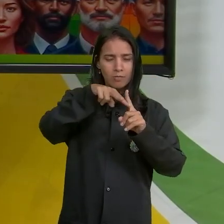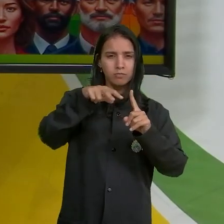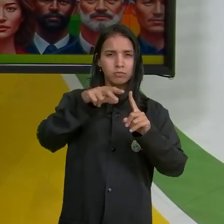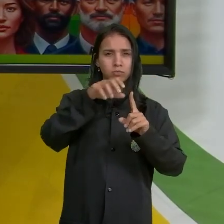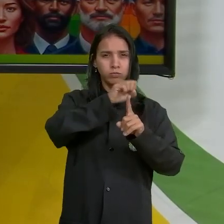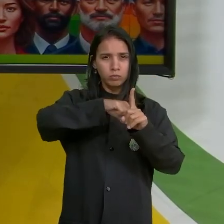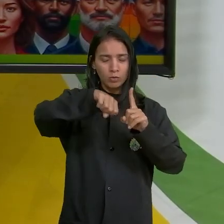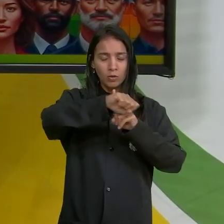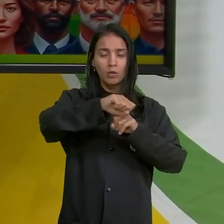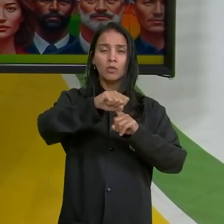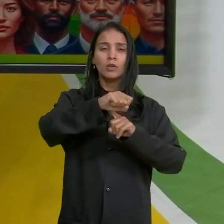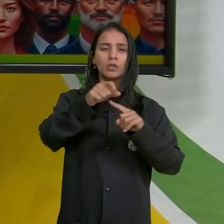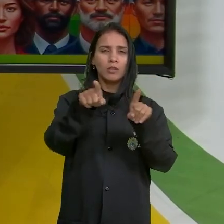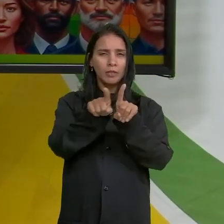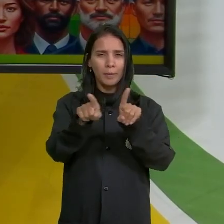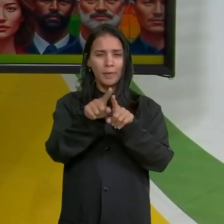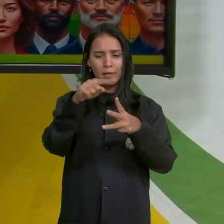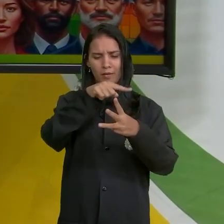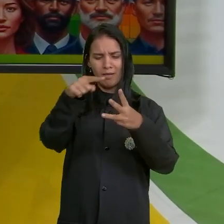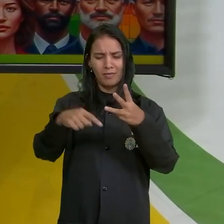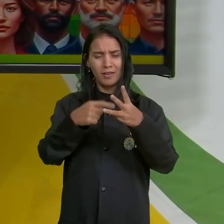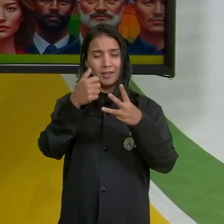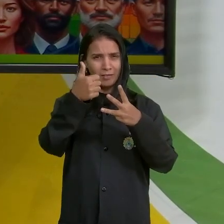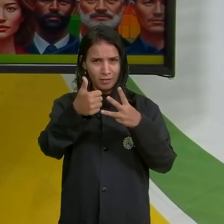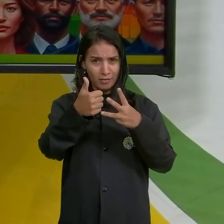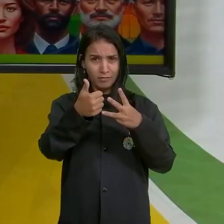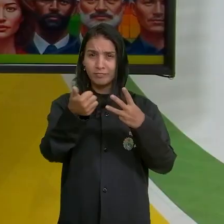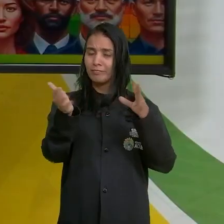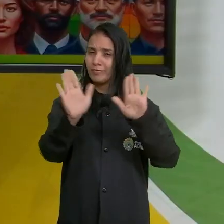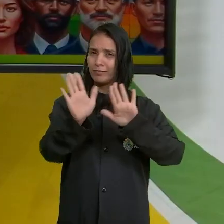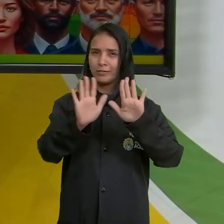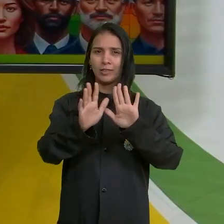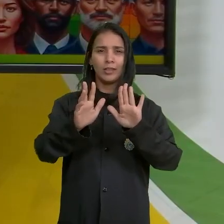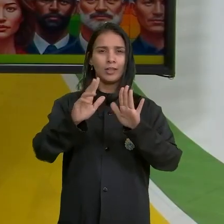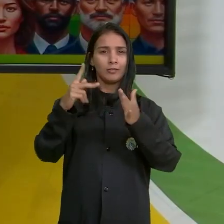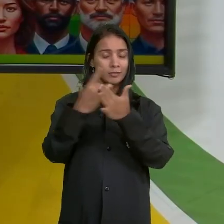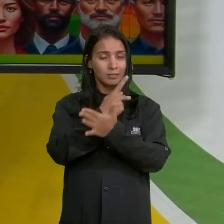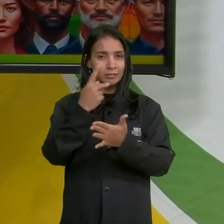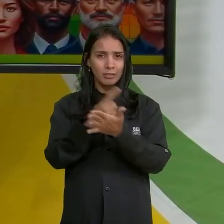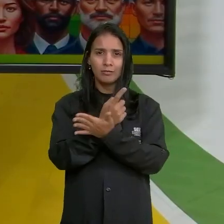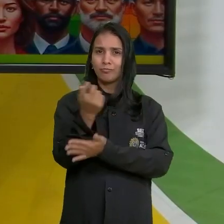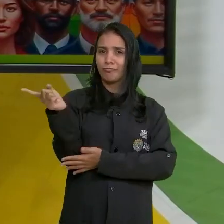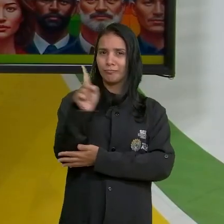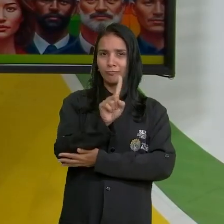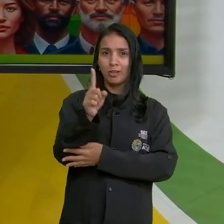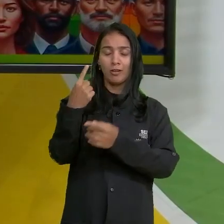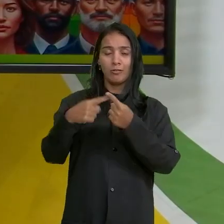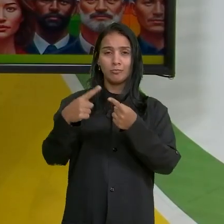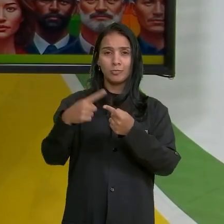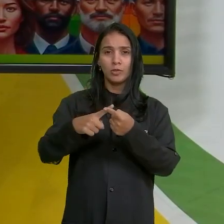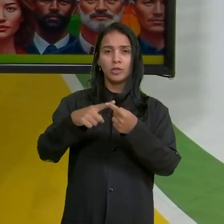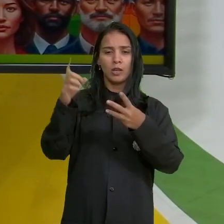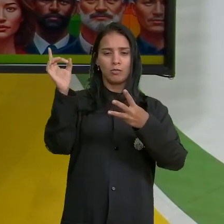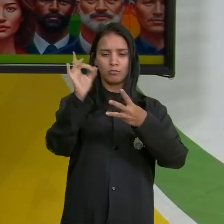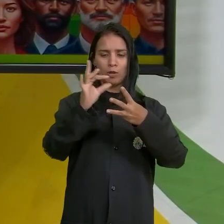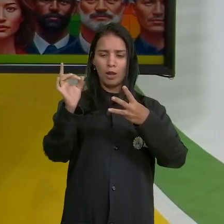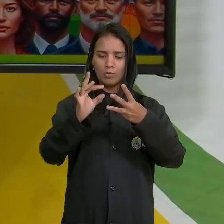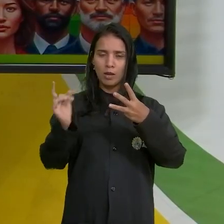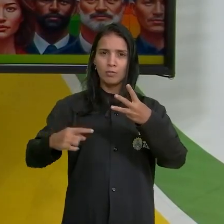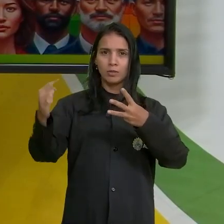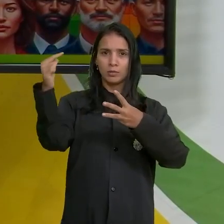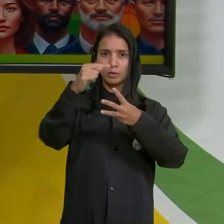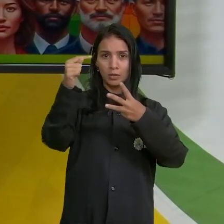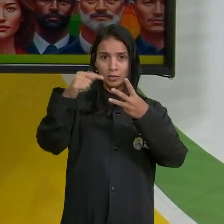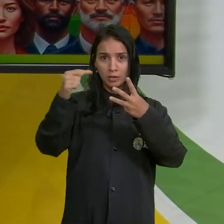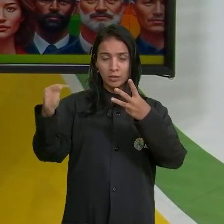é negativa. Cada indivíduo desse, a exemplo de cada pessoa que compõe uma